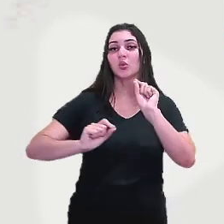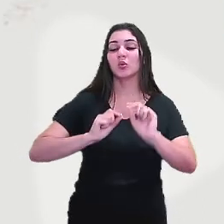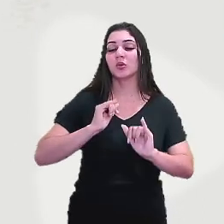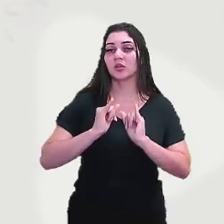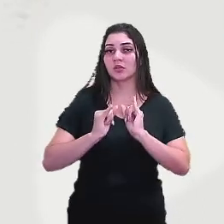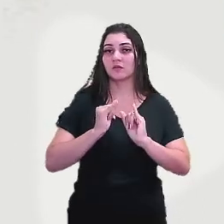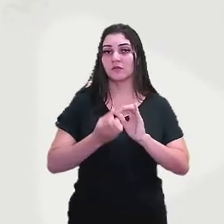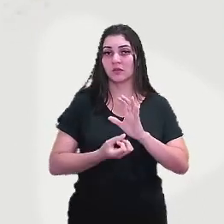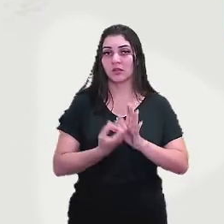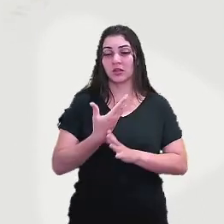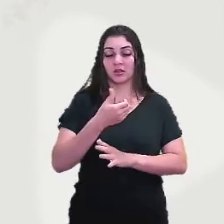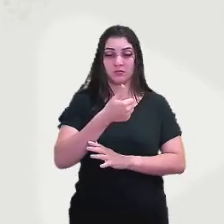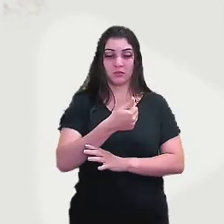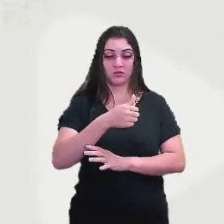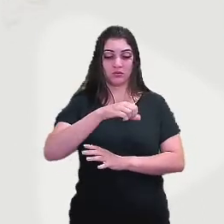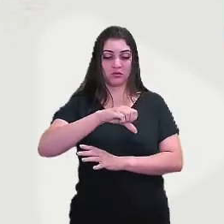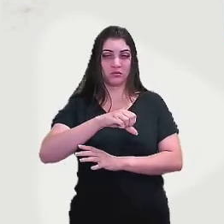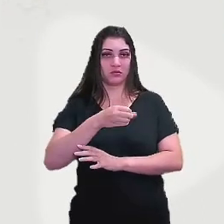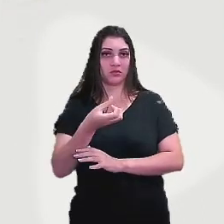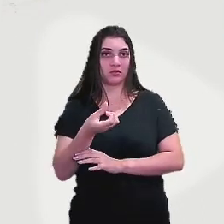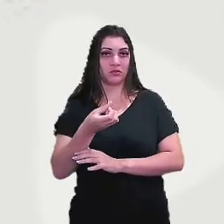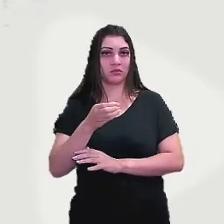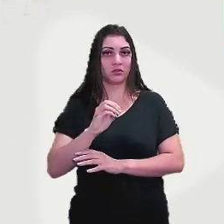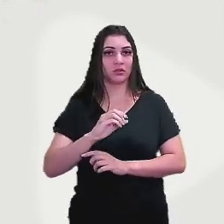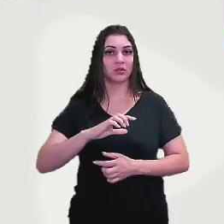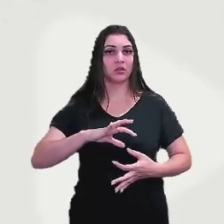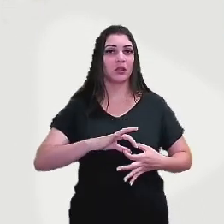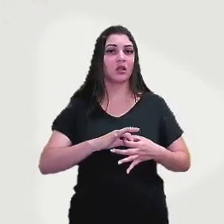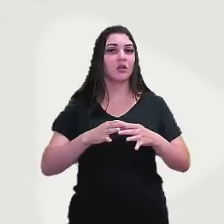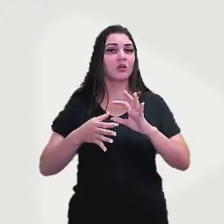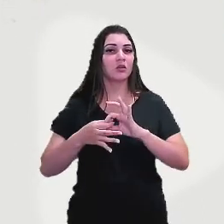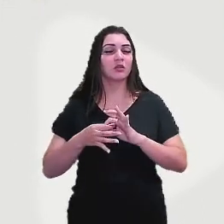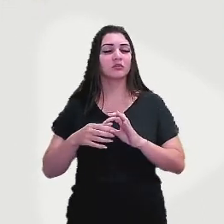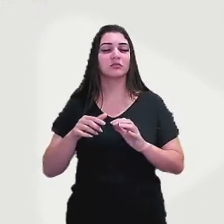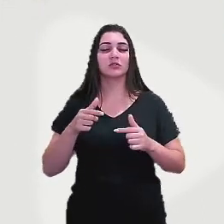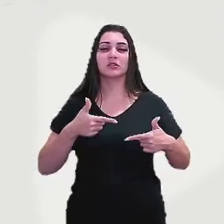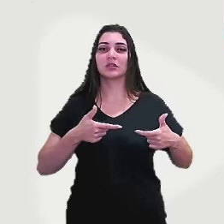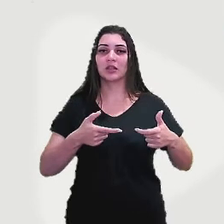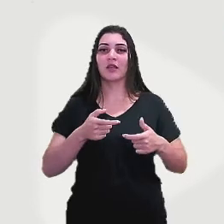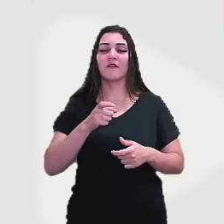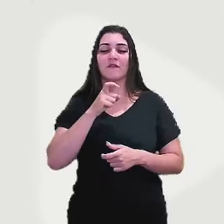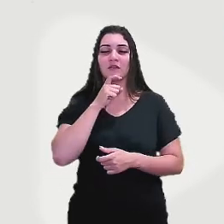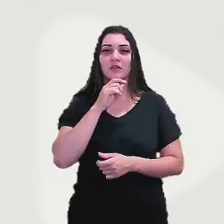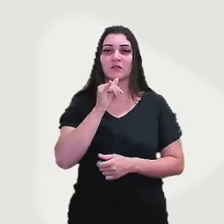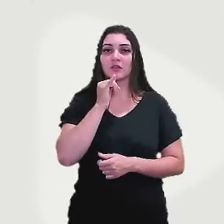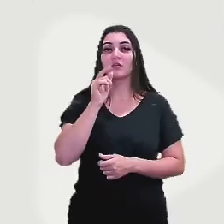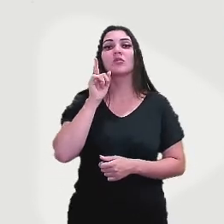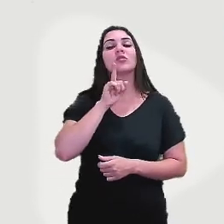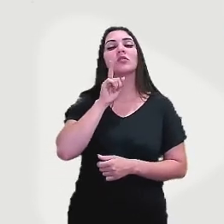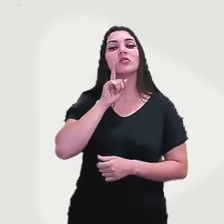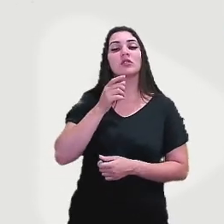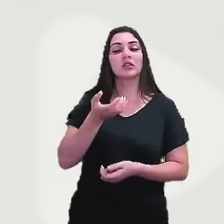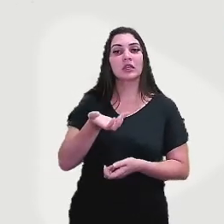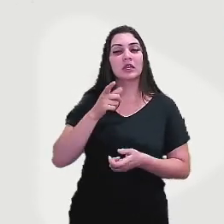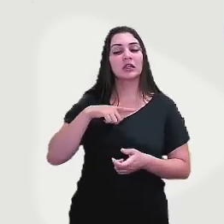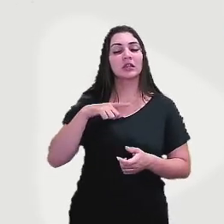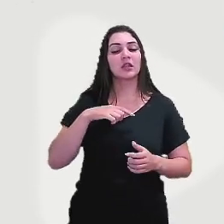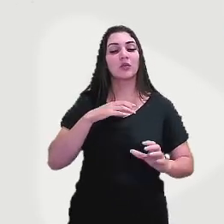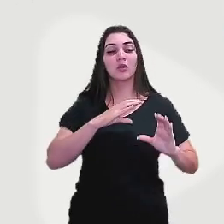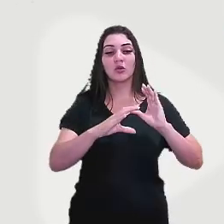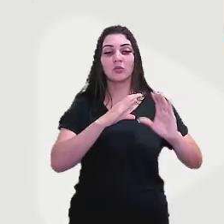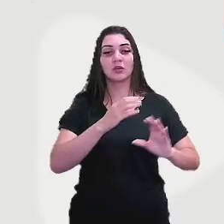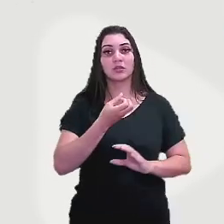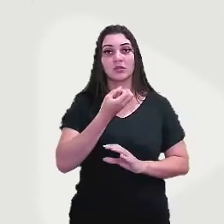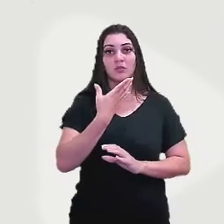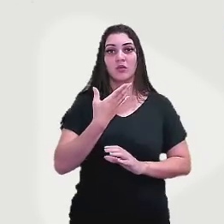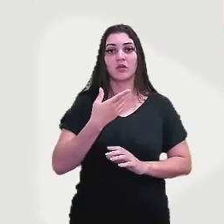de 1960. Era contexto de Guerra Fria. Os Estados Unidos queriam garantir uma comunicação eficiente para o caso de um